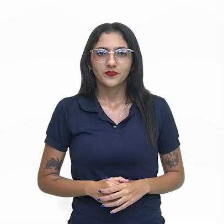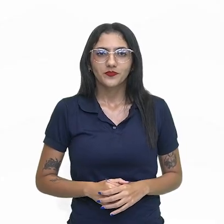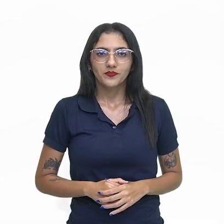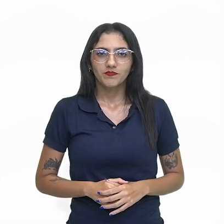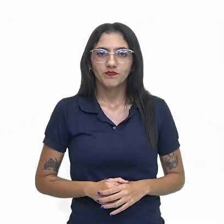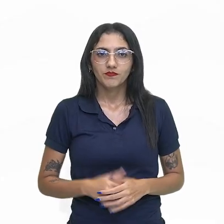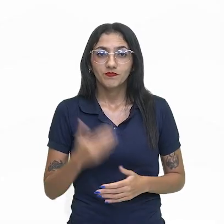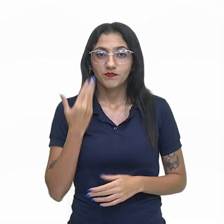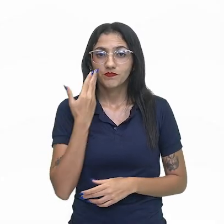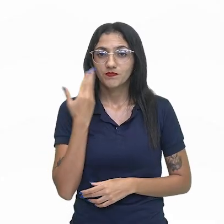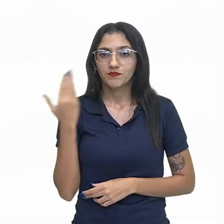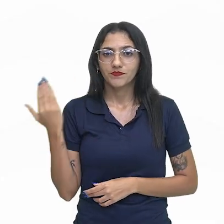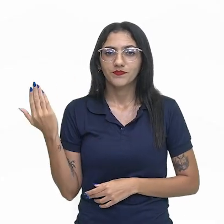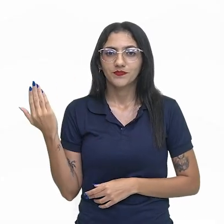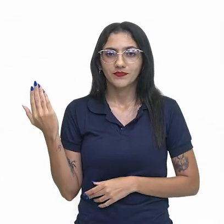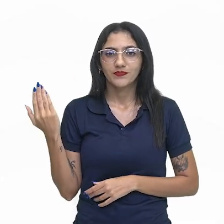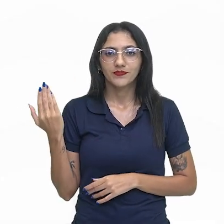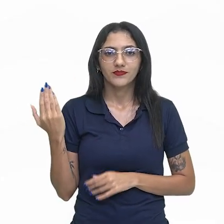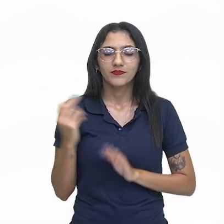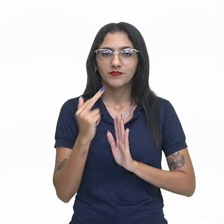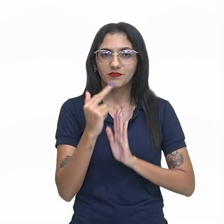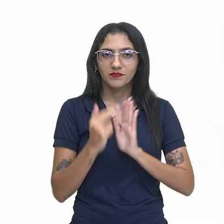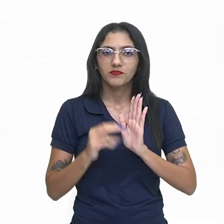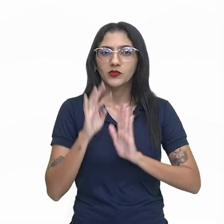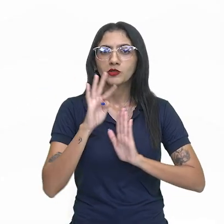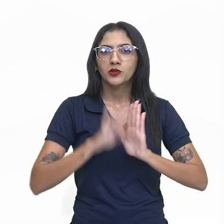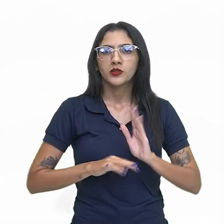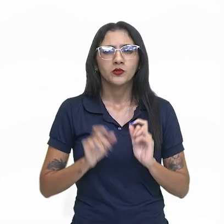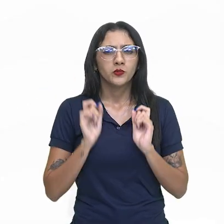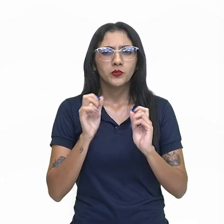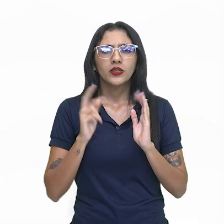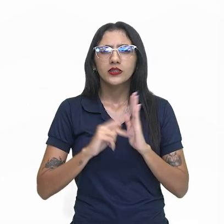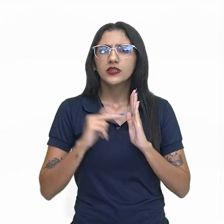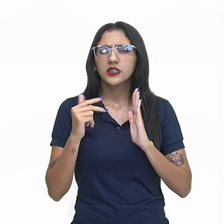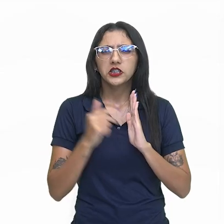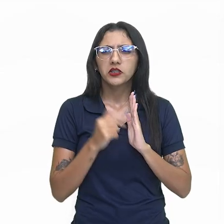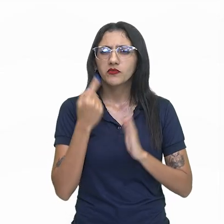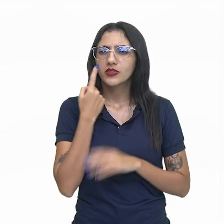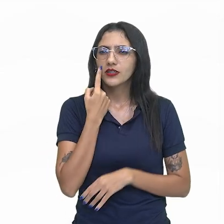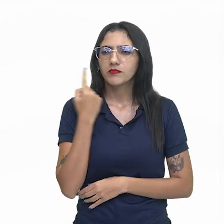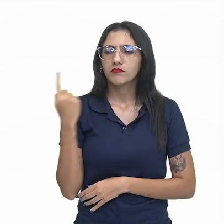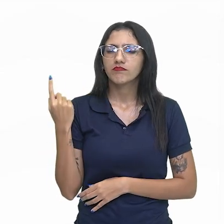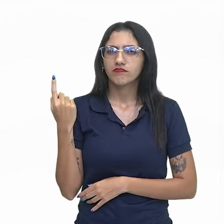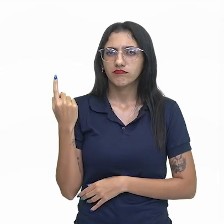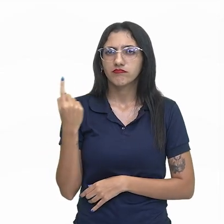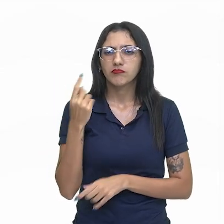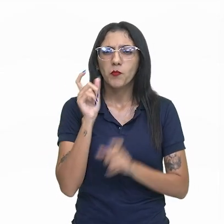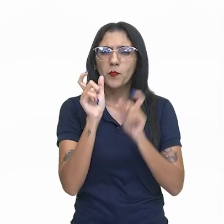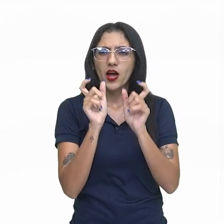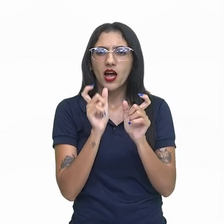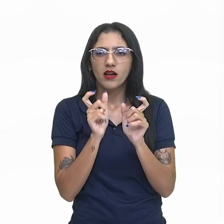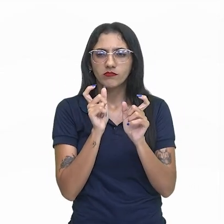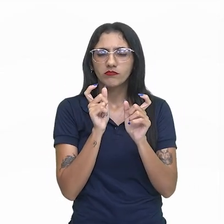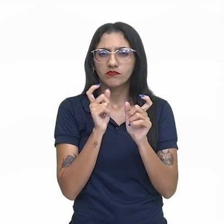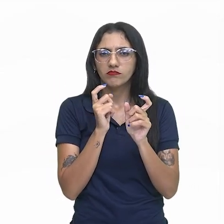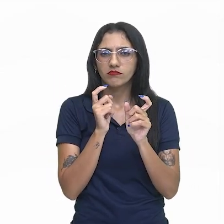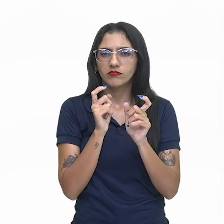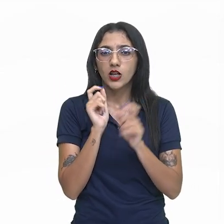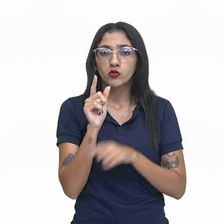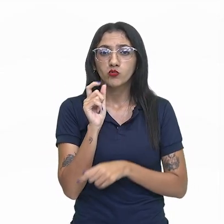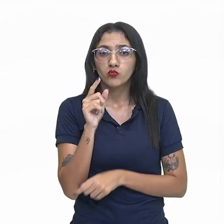também aqui um texto. E o que significa esse texto com essas palavras aí